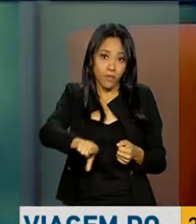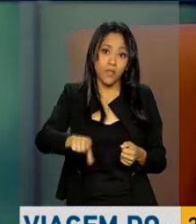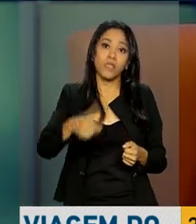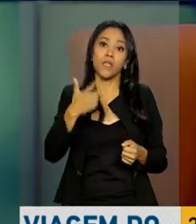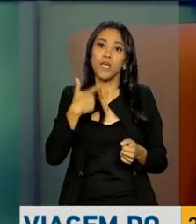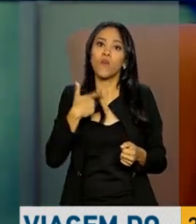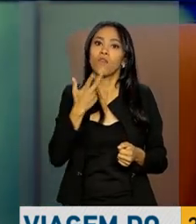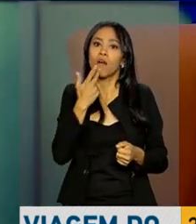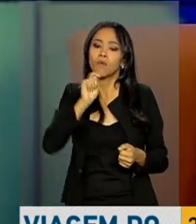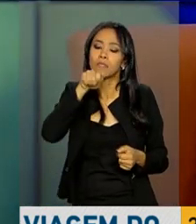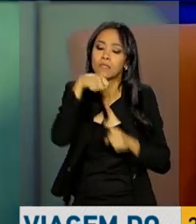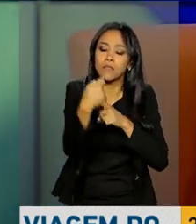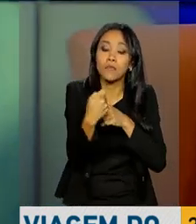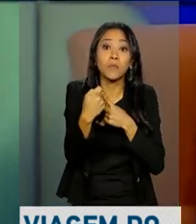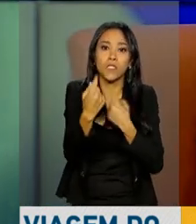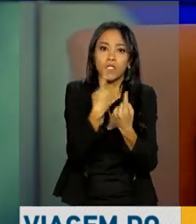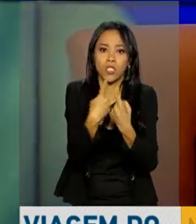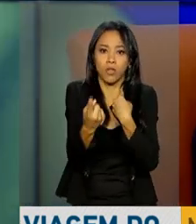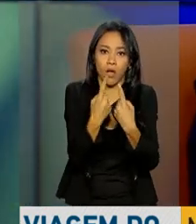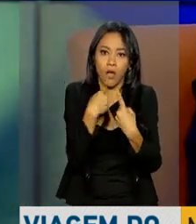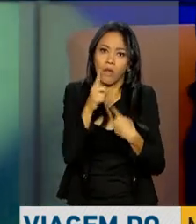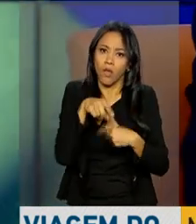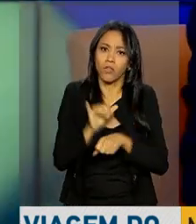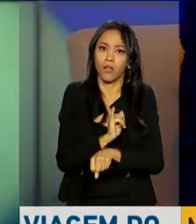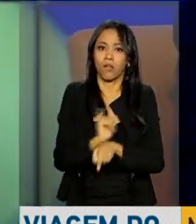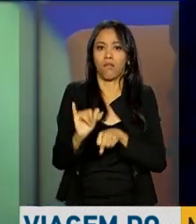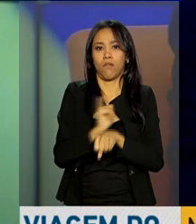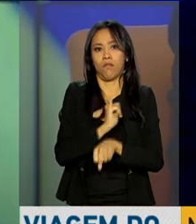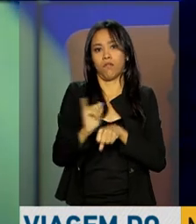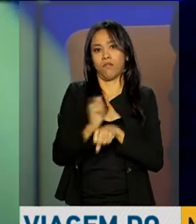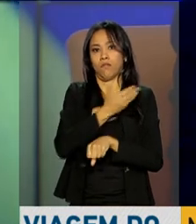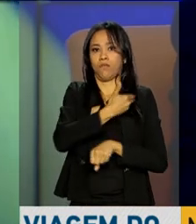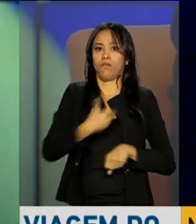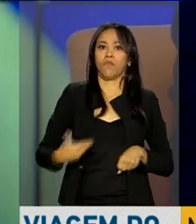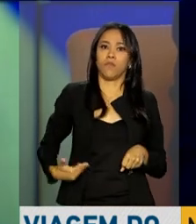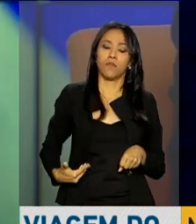palavra diálogo como instrumento do nosso governo, mas foi feito entre